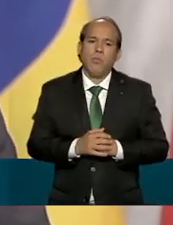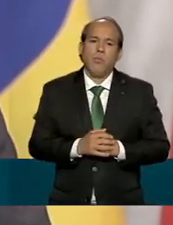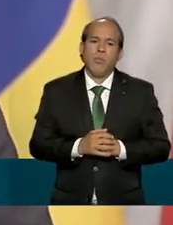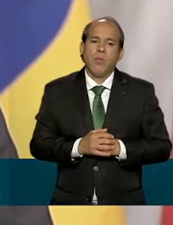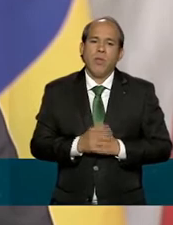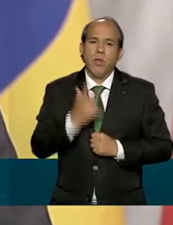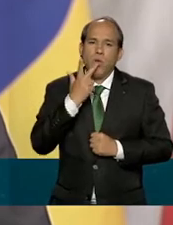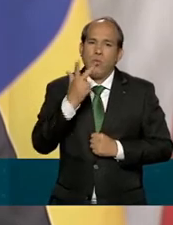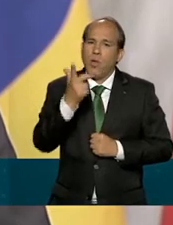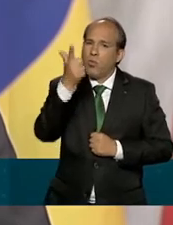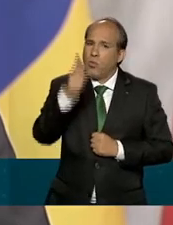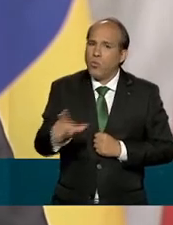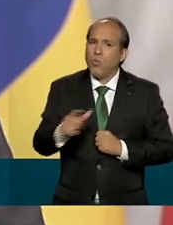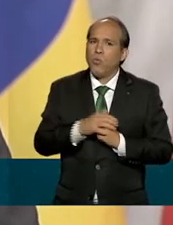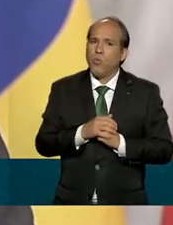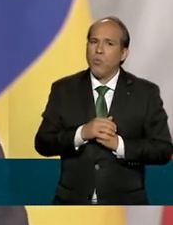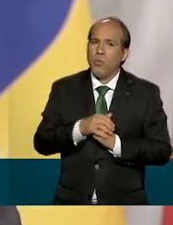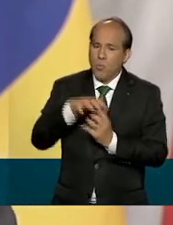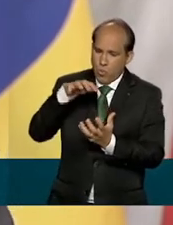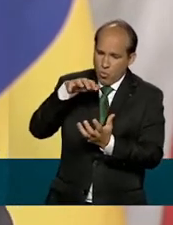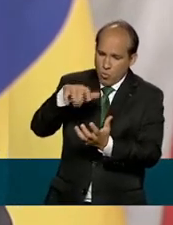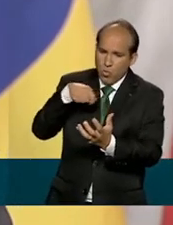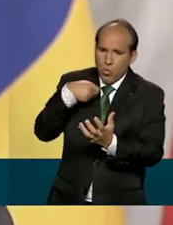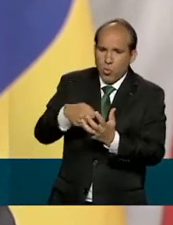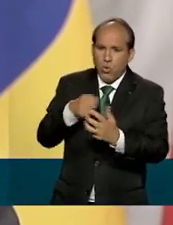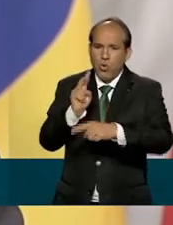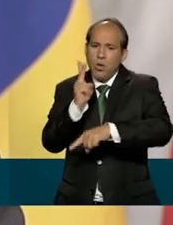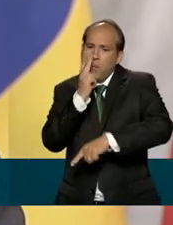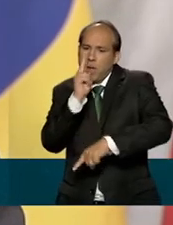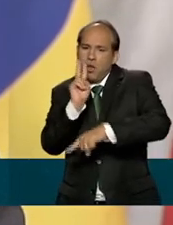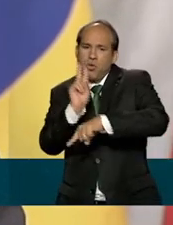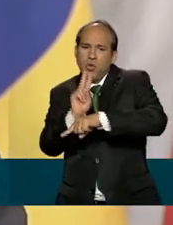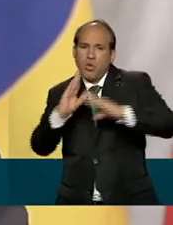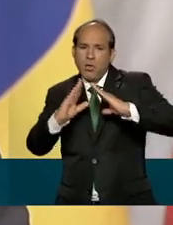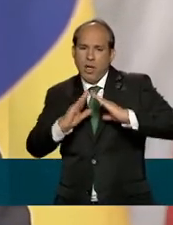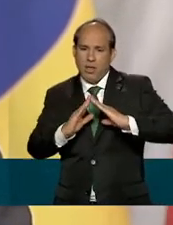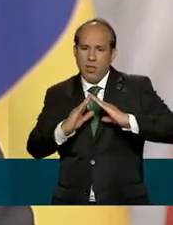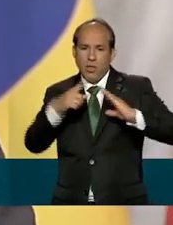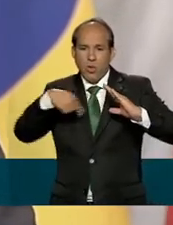o mundo é a nossa casa e